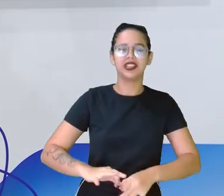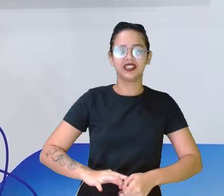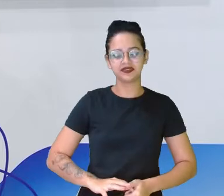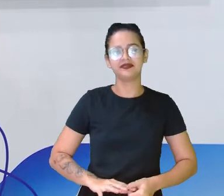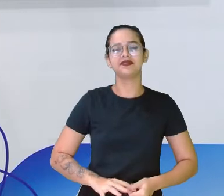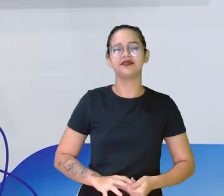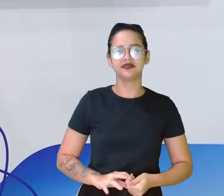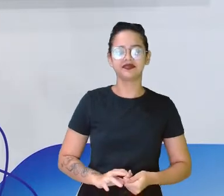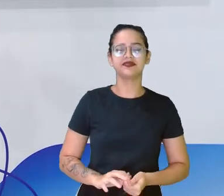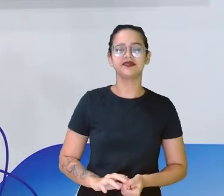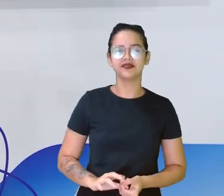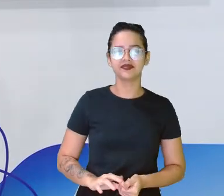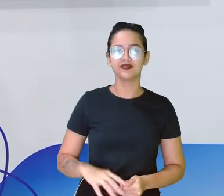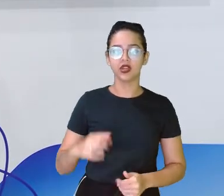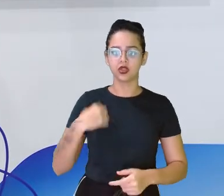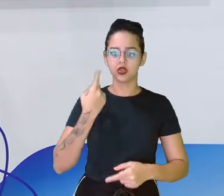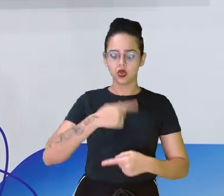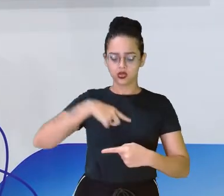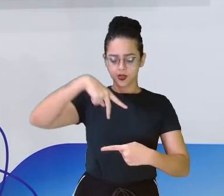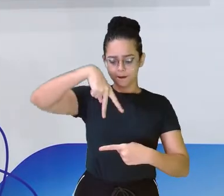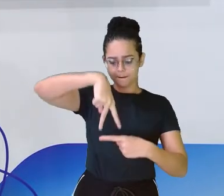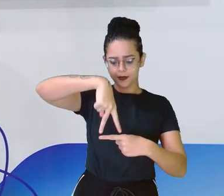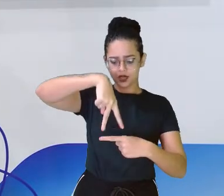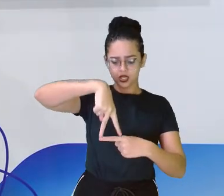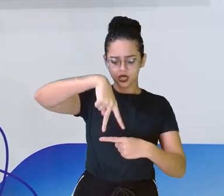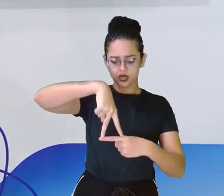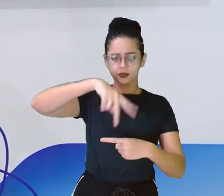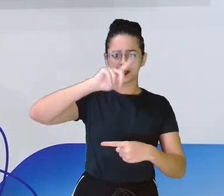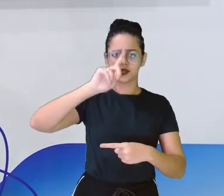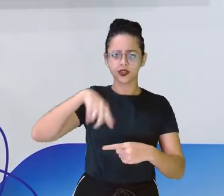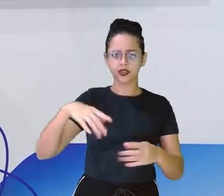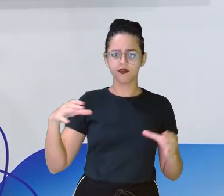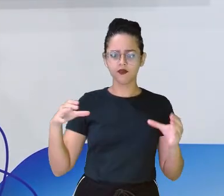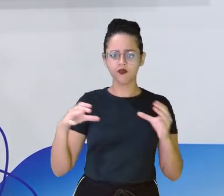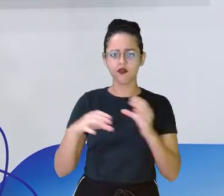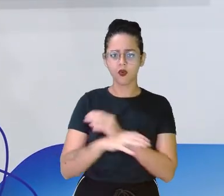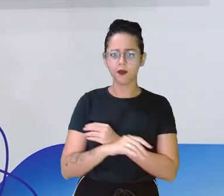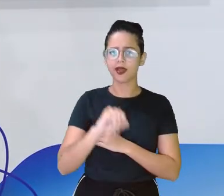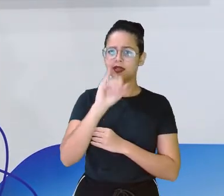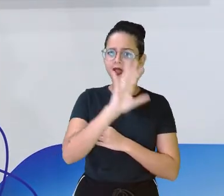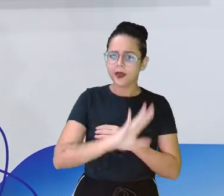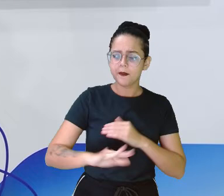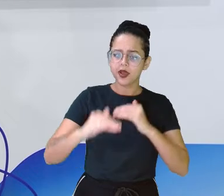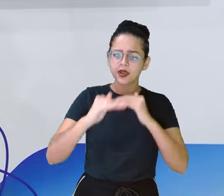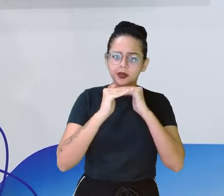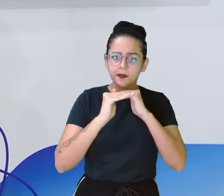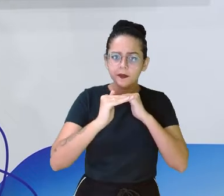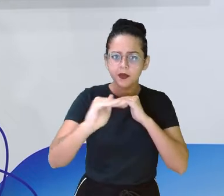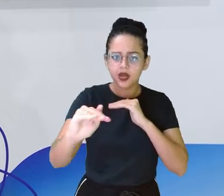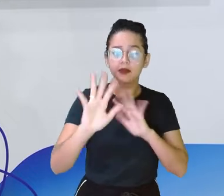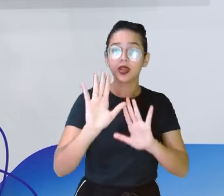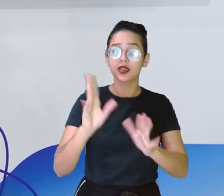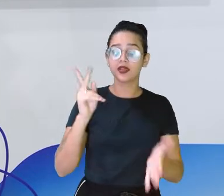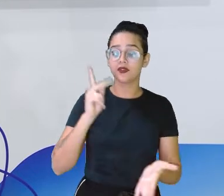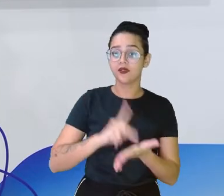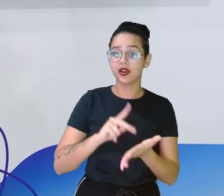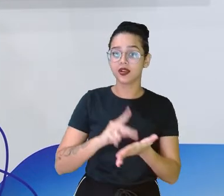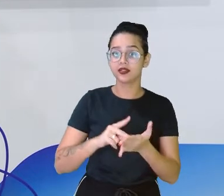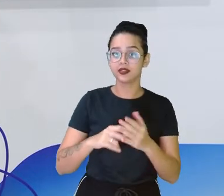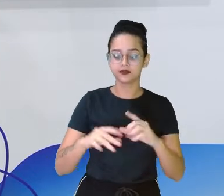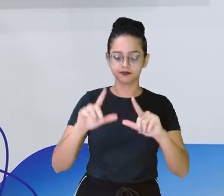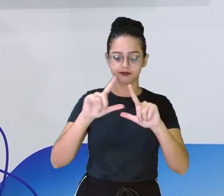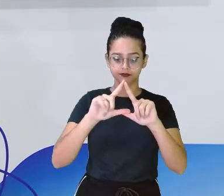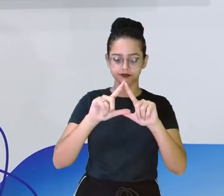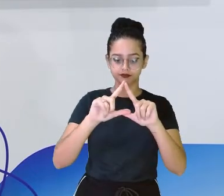corretíssimas. As nossas pirâmides, elas são formadas por figuras planas. Na verdade, as